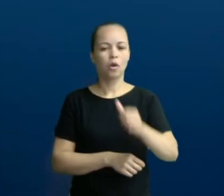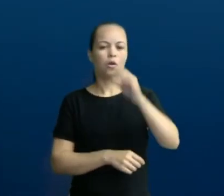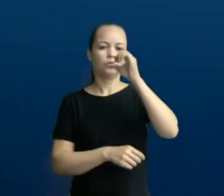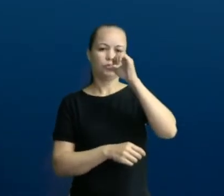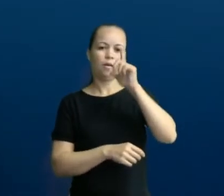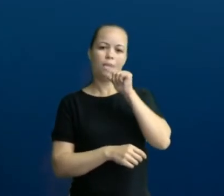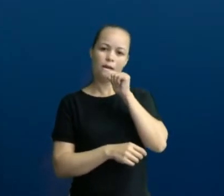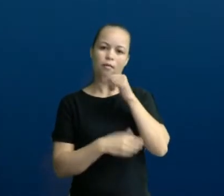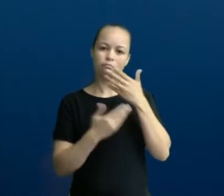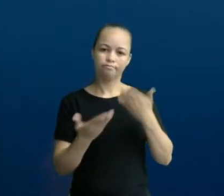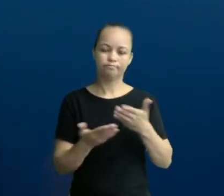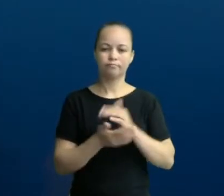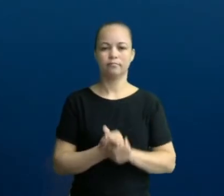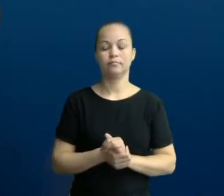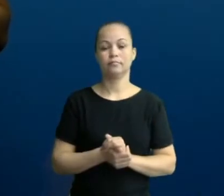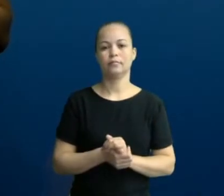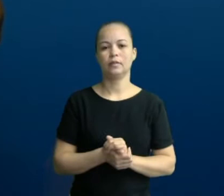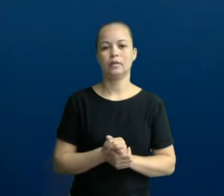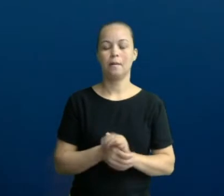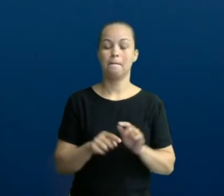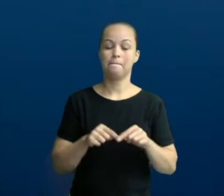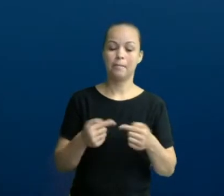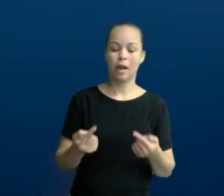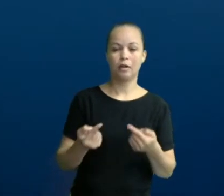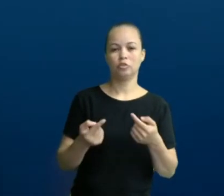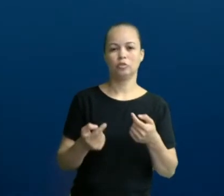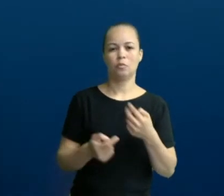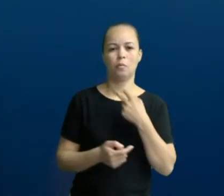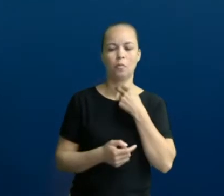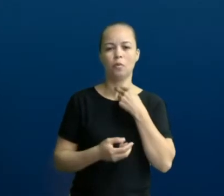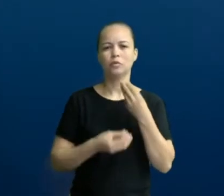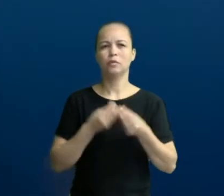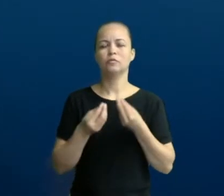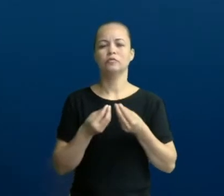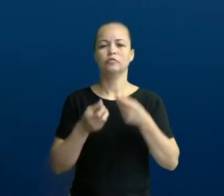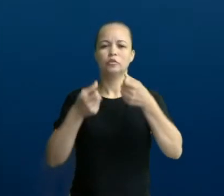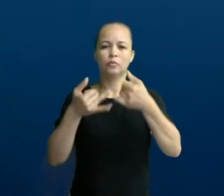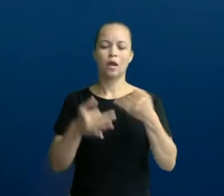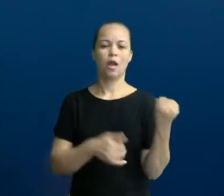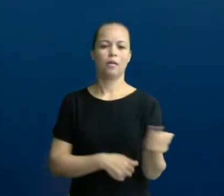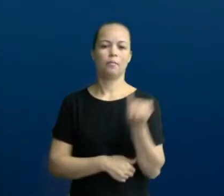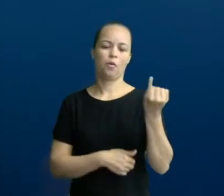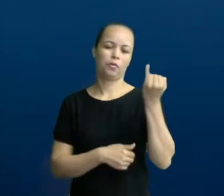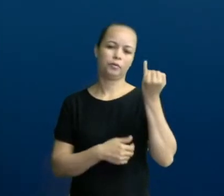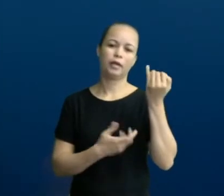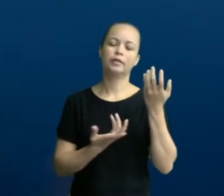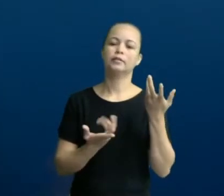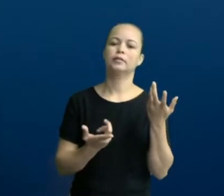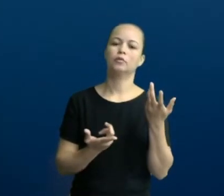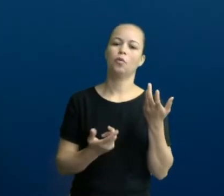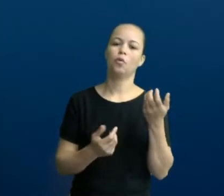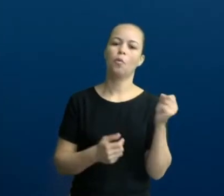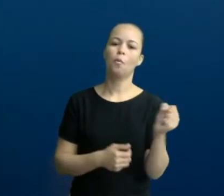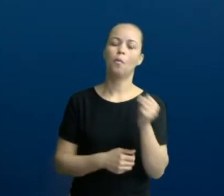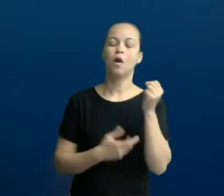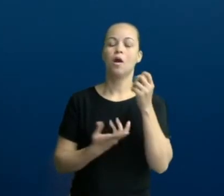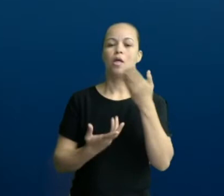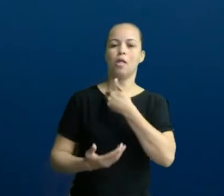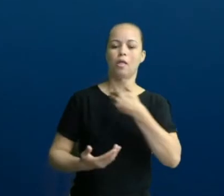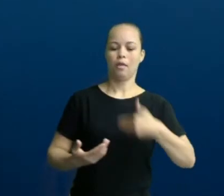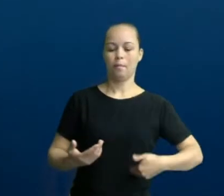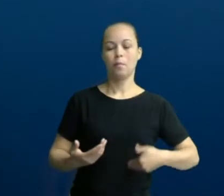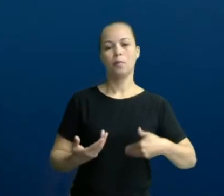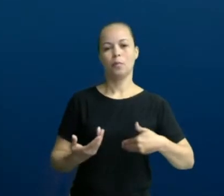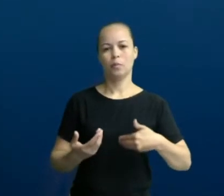podem fazer a diferença. Mas não podemos aqui isentar, mais uma vez, a importância e a relevância do poder público quando se